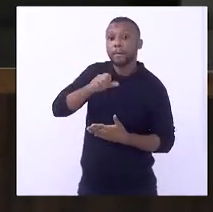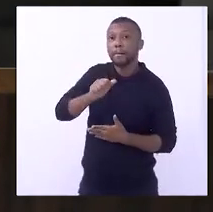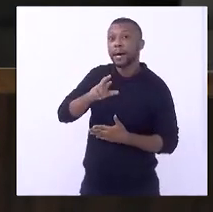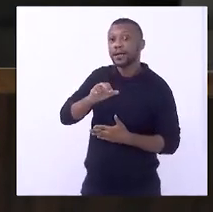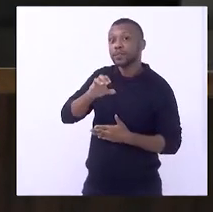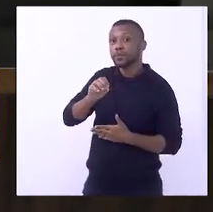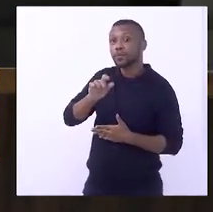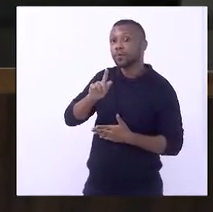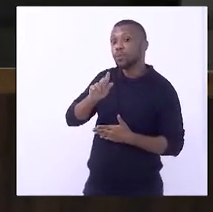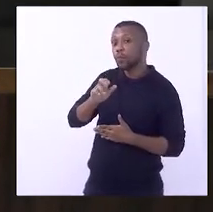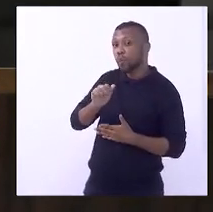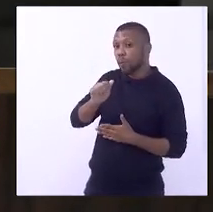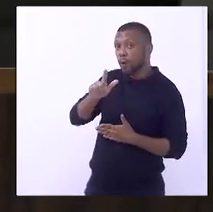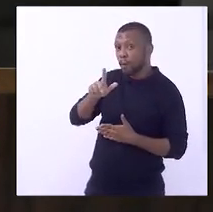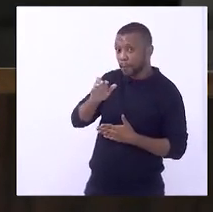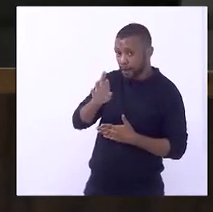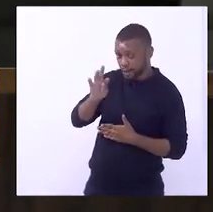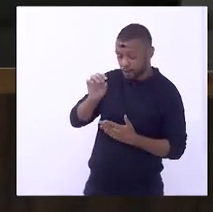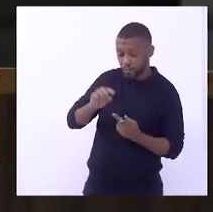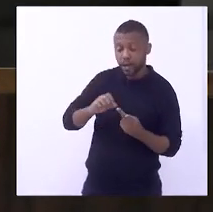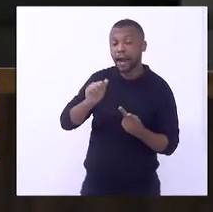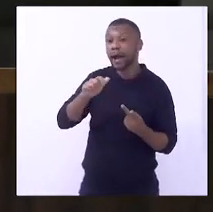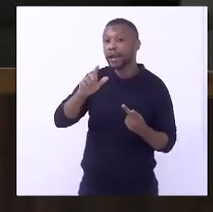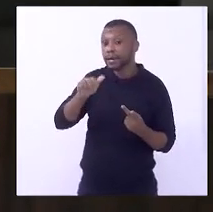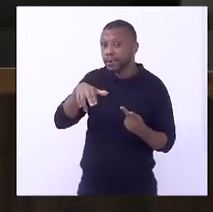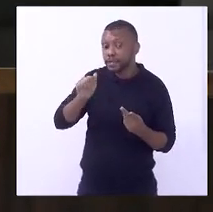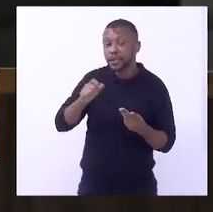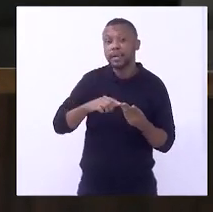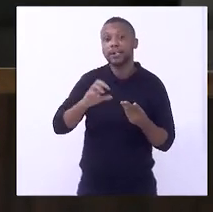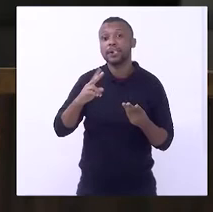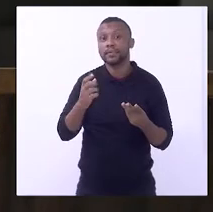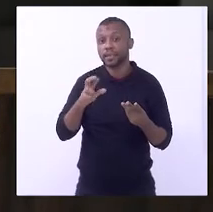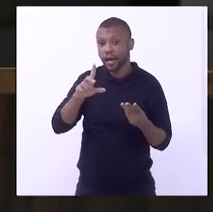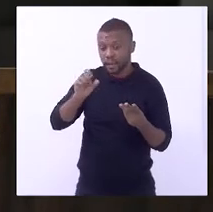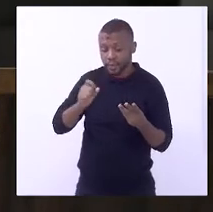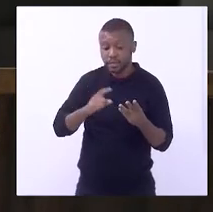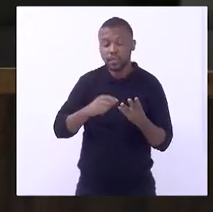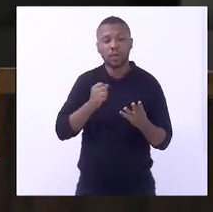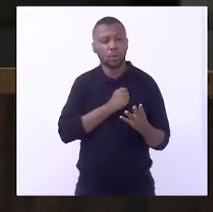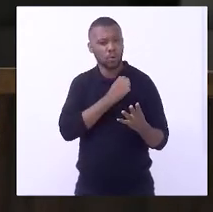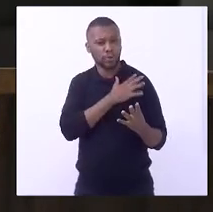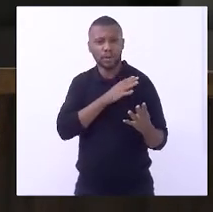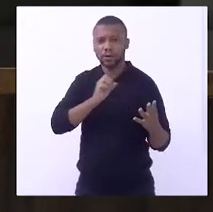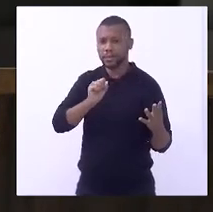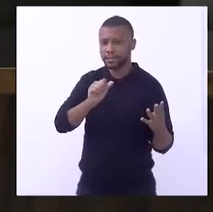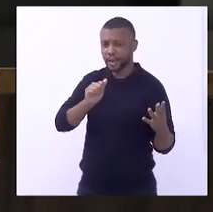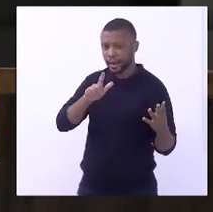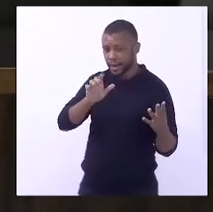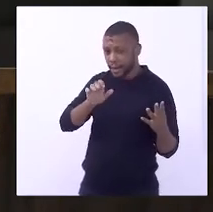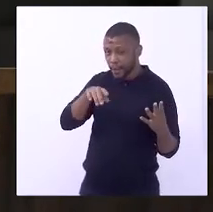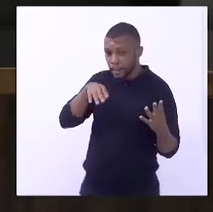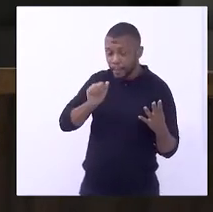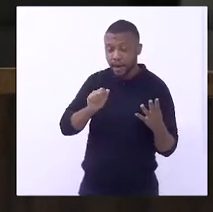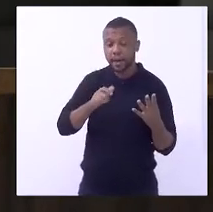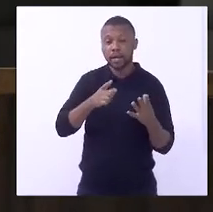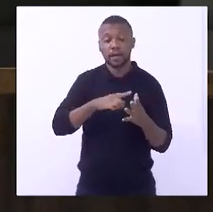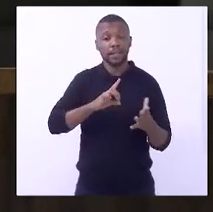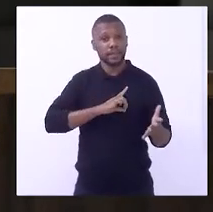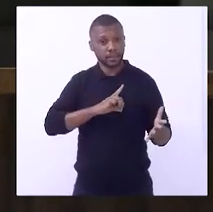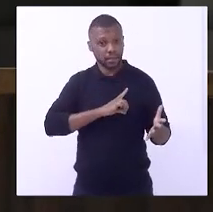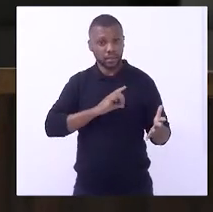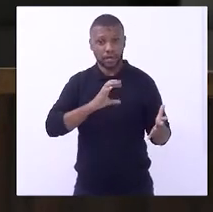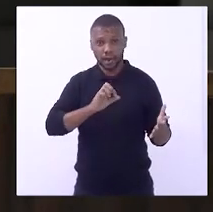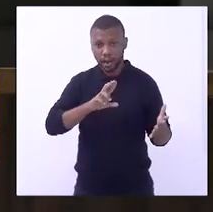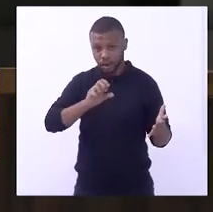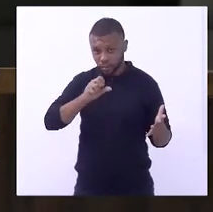Gualberto, Alana Passos, Anderson Moraes, Charles Batista, Coronel Salema, Delegado Carlos Augusto, Felipe Pobel,